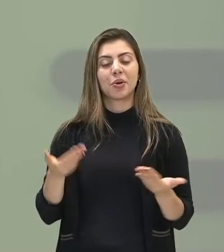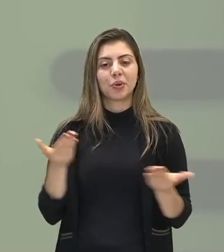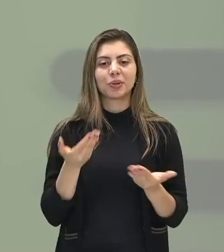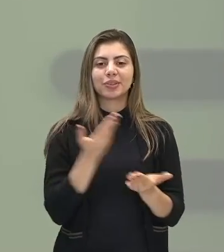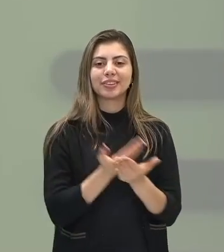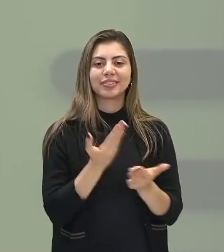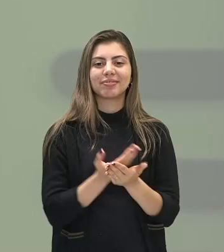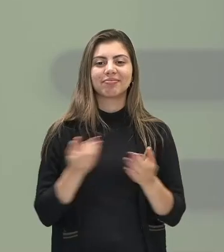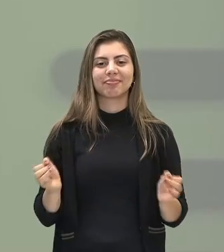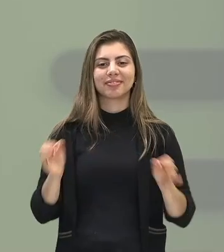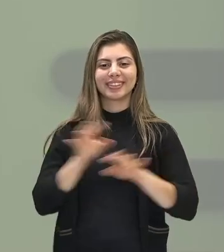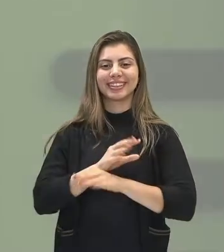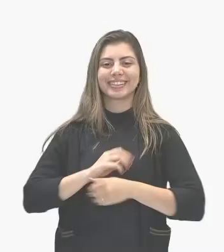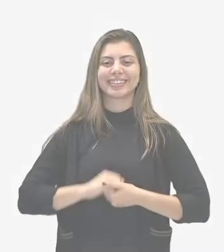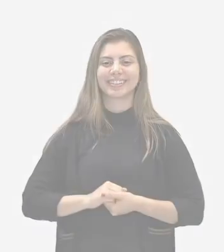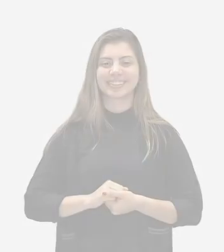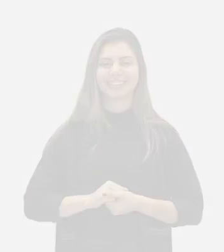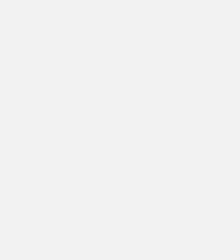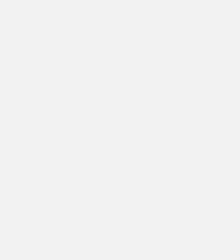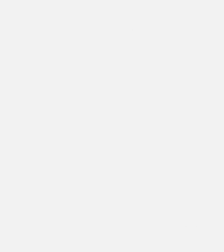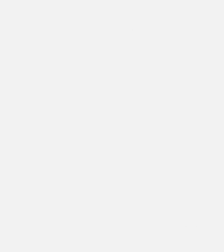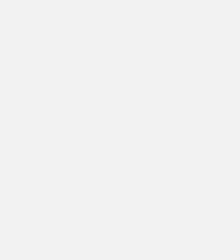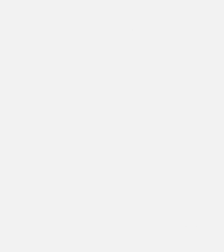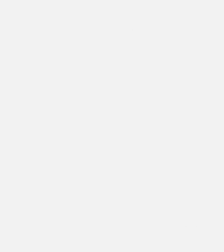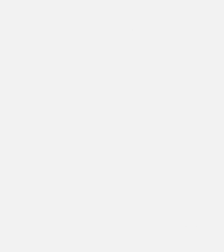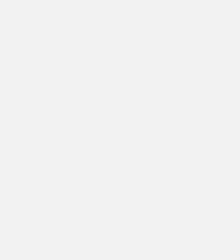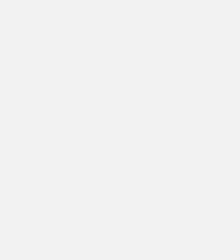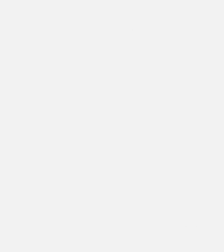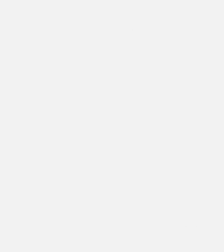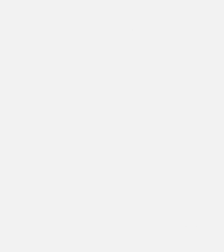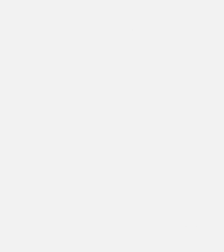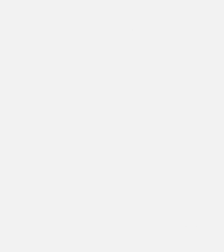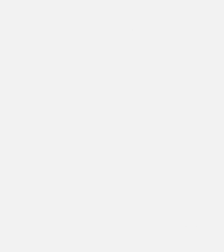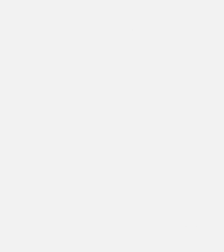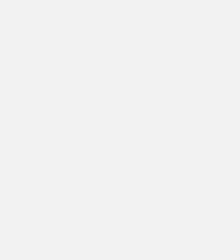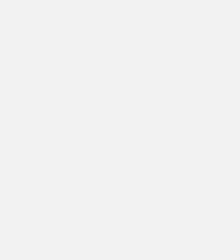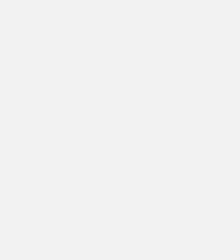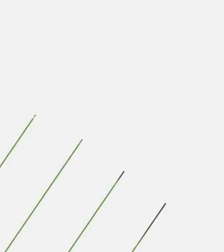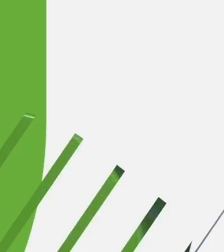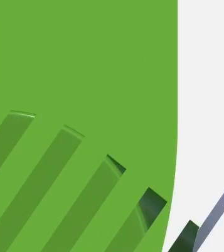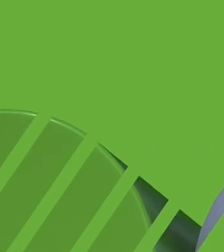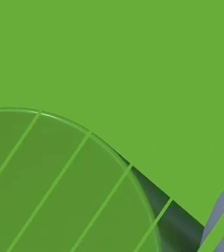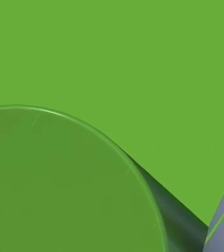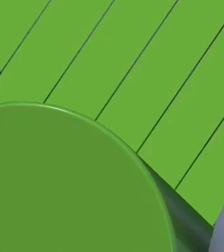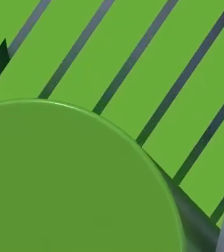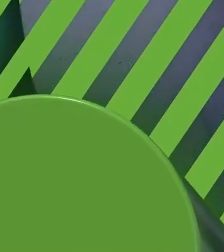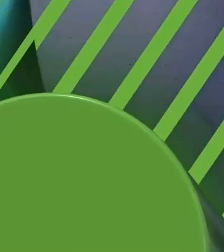nossa aula de hoje.